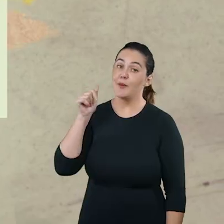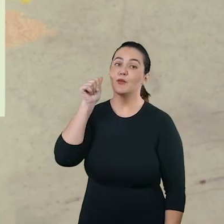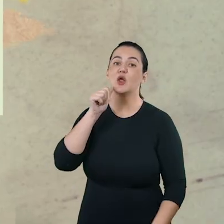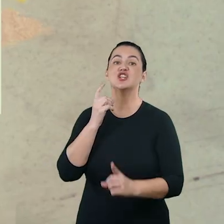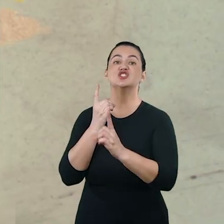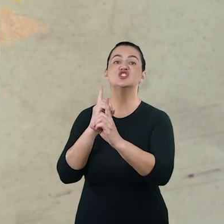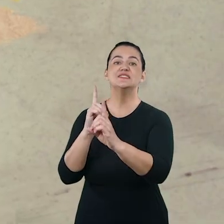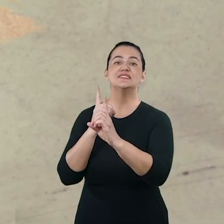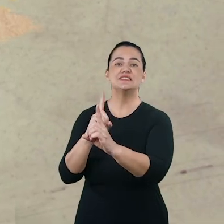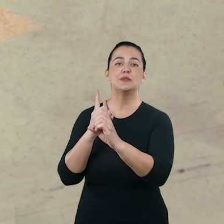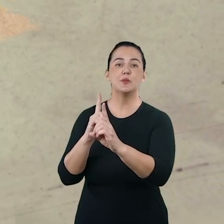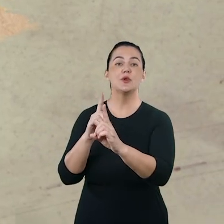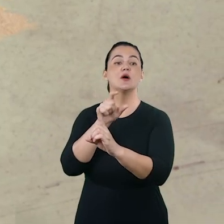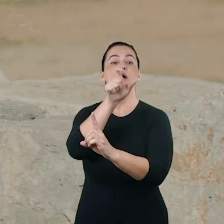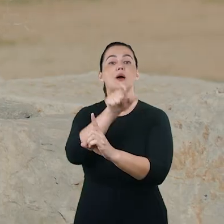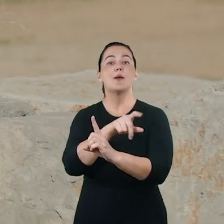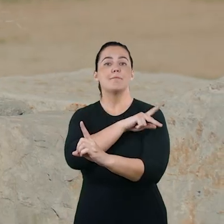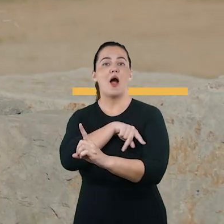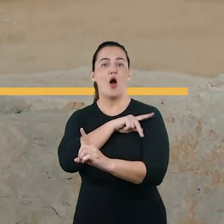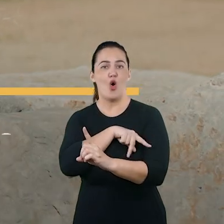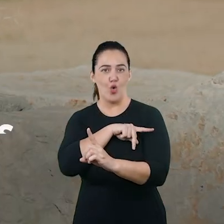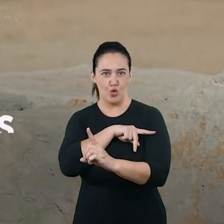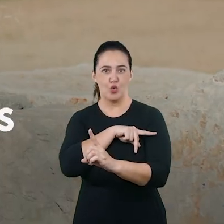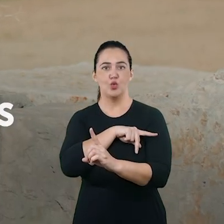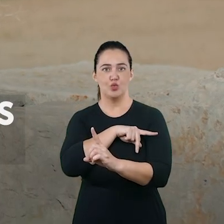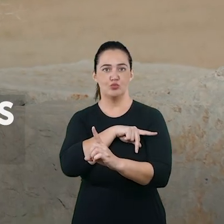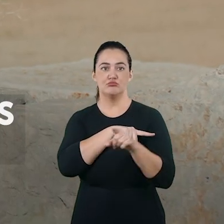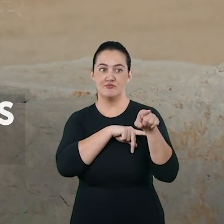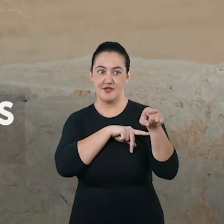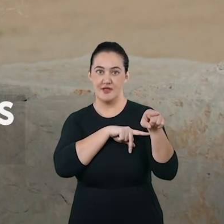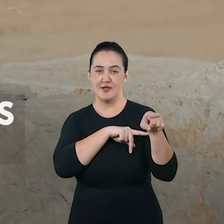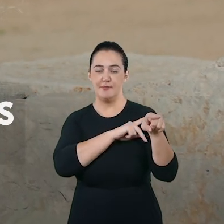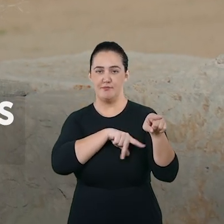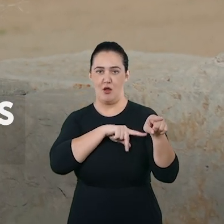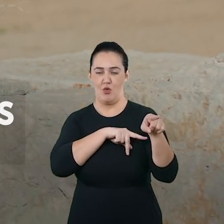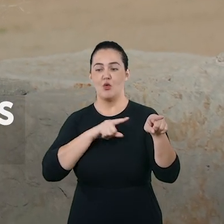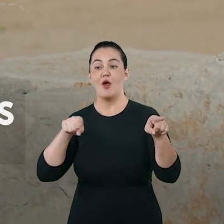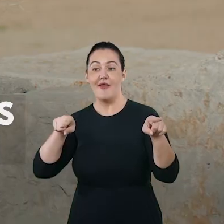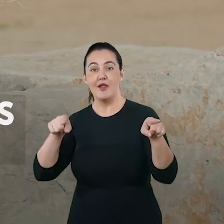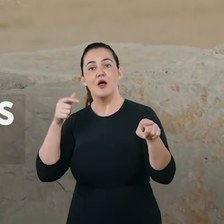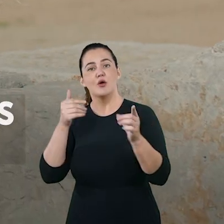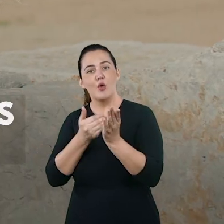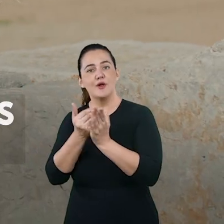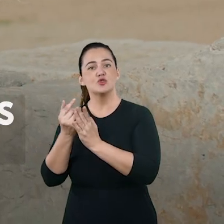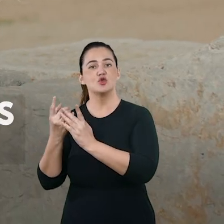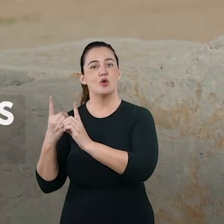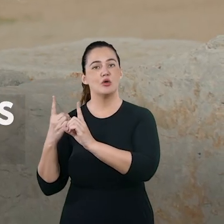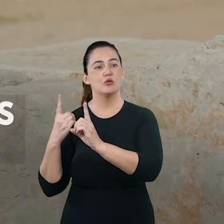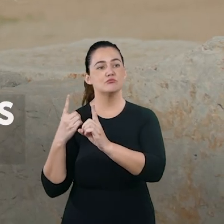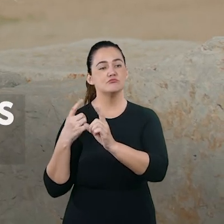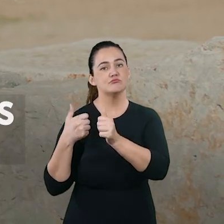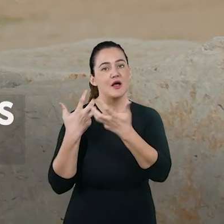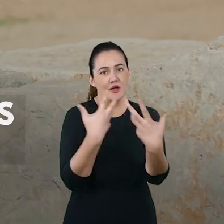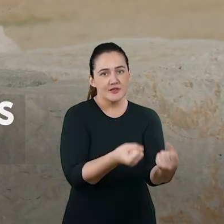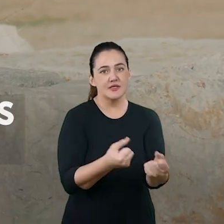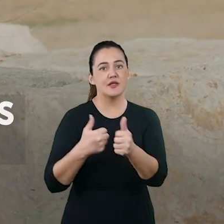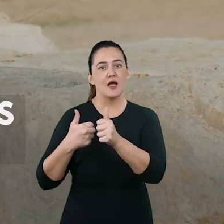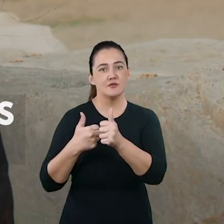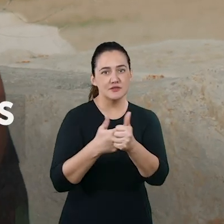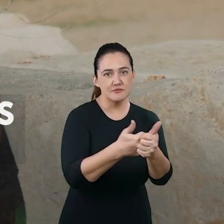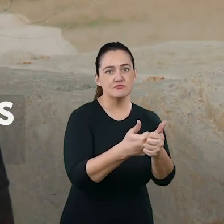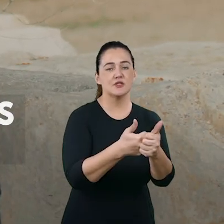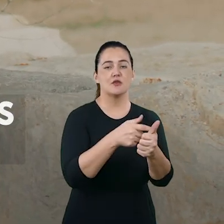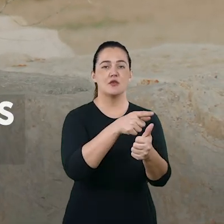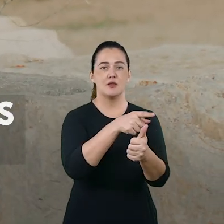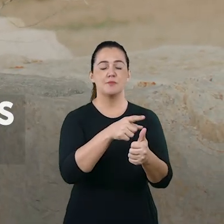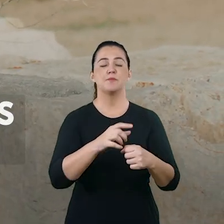da cidade de Icônio, que é a atual Cônia, pertinho de onde nós estamos. Nós passamos inclusive por Cônia, dormimos lá para